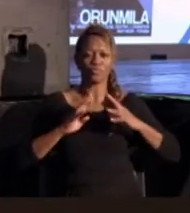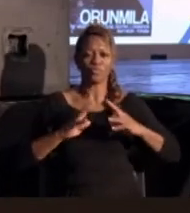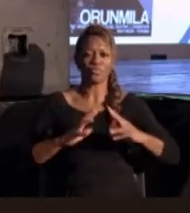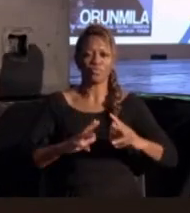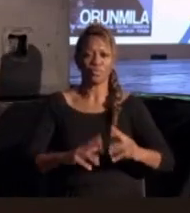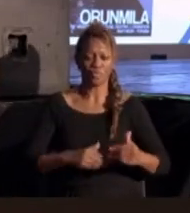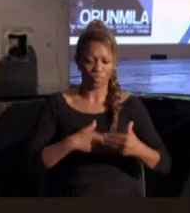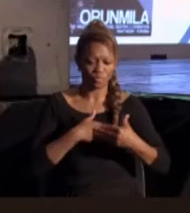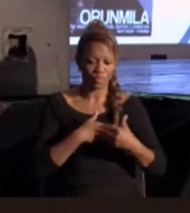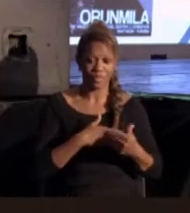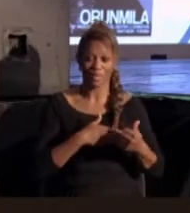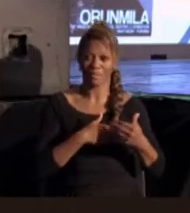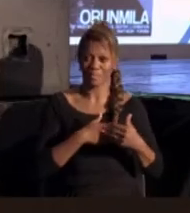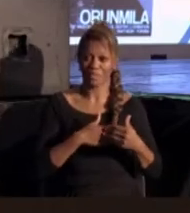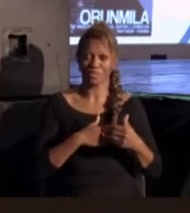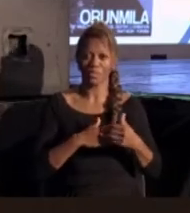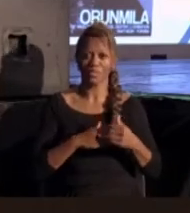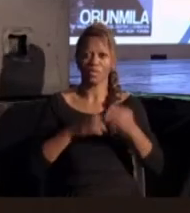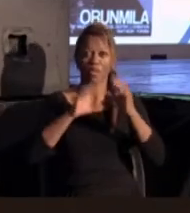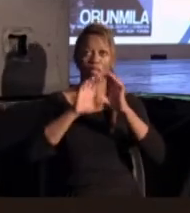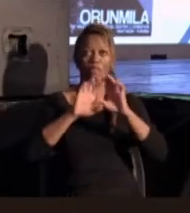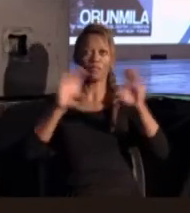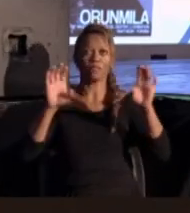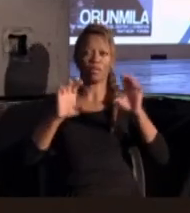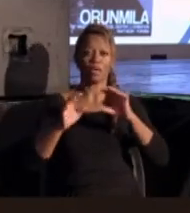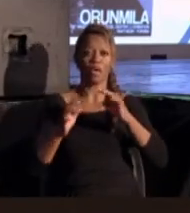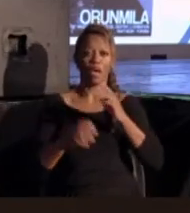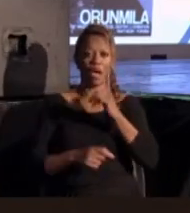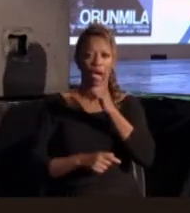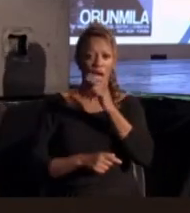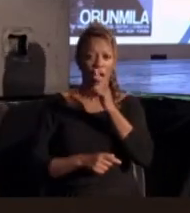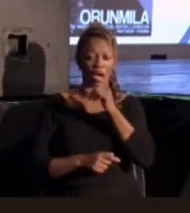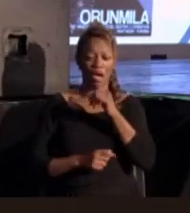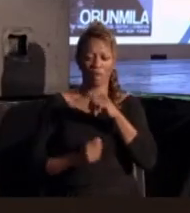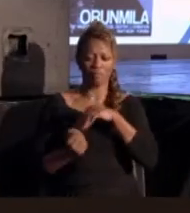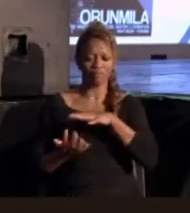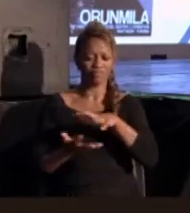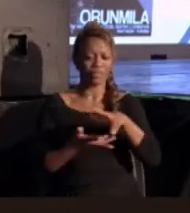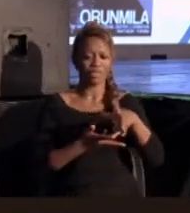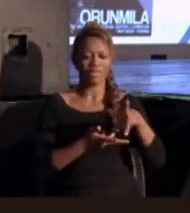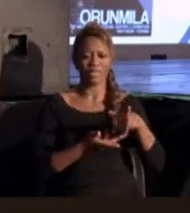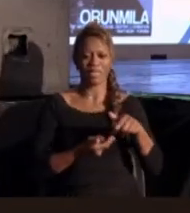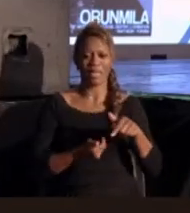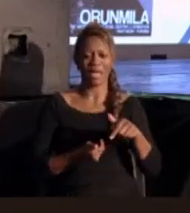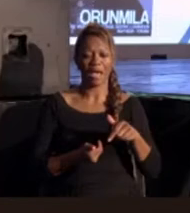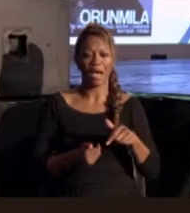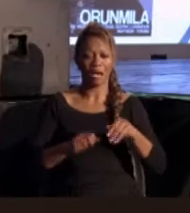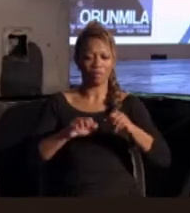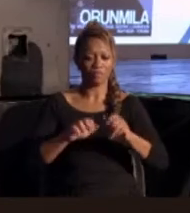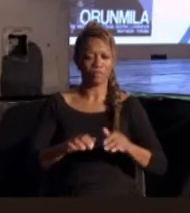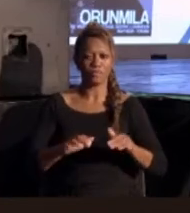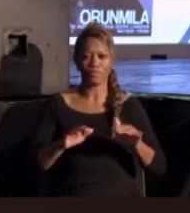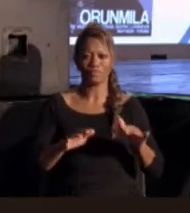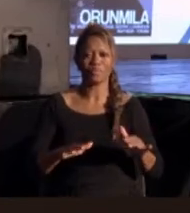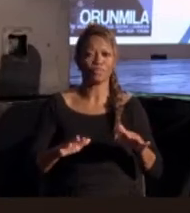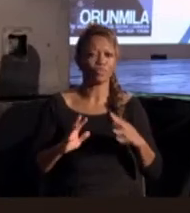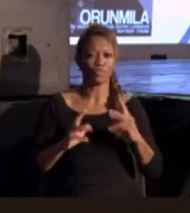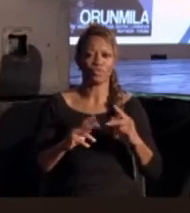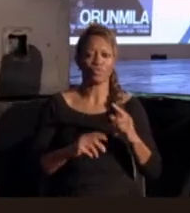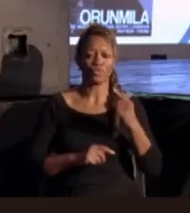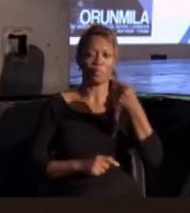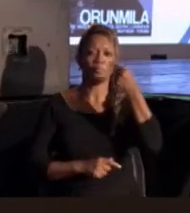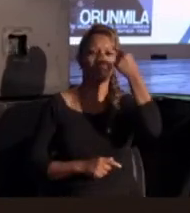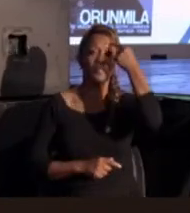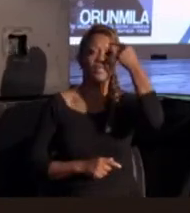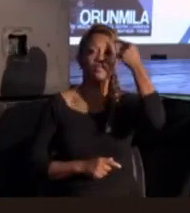afetos, esse é o termo que ele está usando, né? A gente pode, aqui eu vou chamar de afeto, tanto emoções como sentimentos, como a